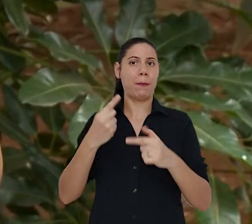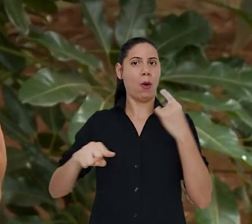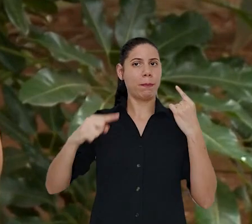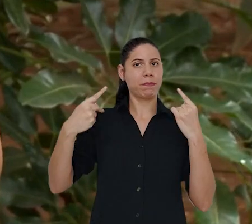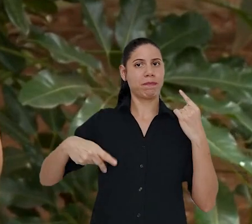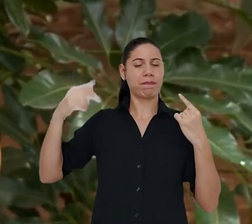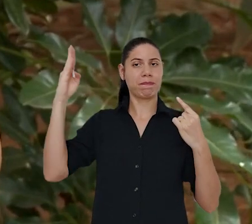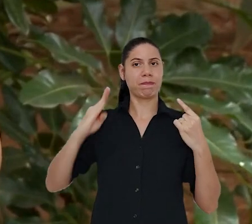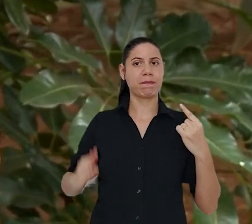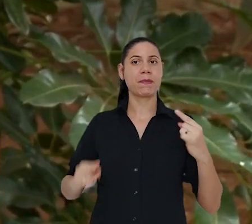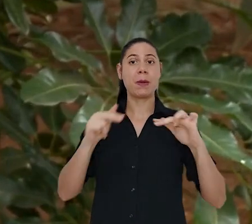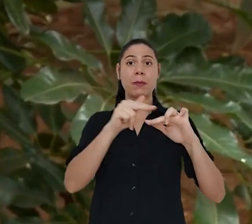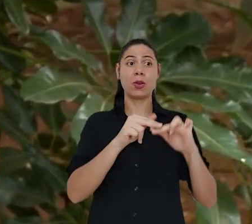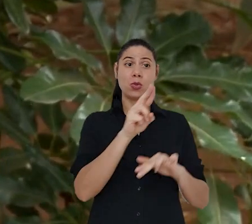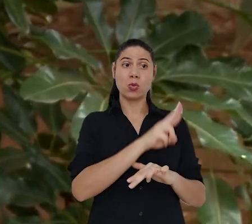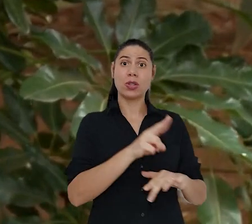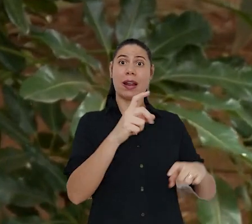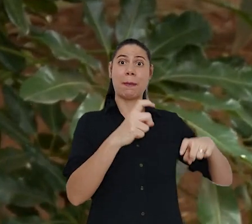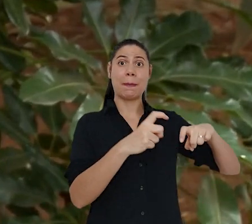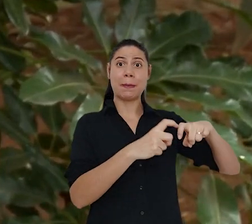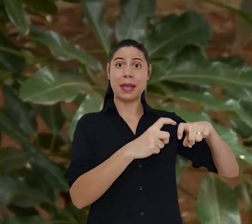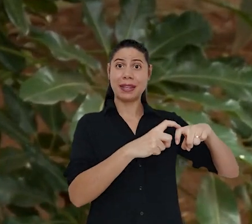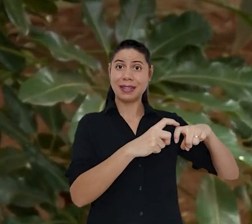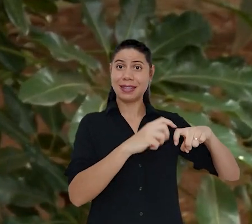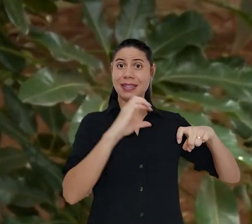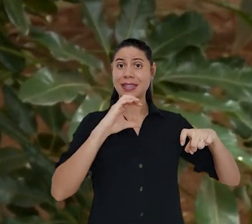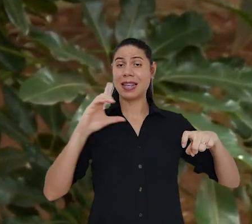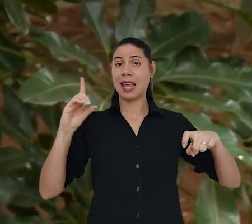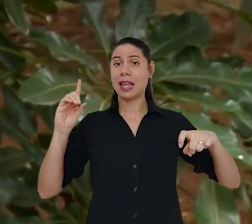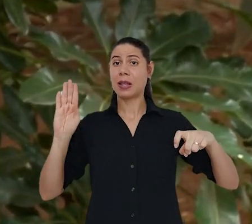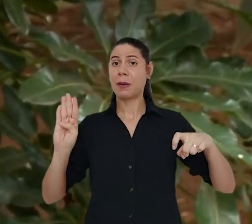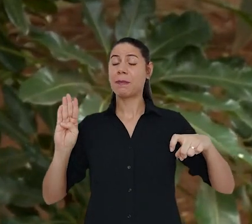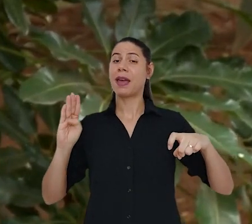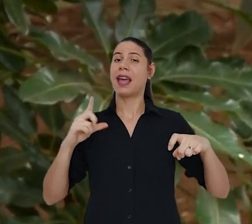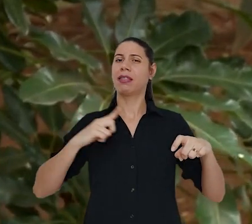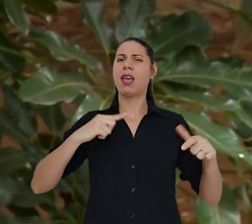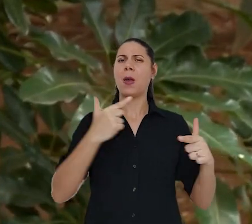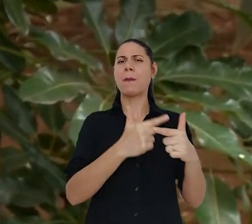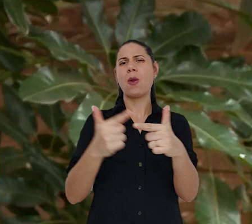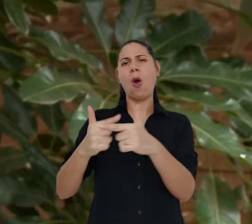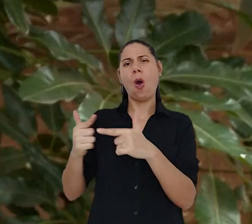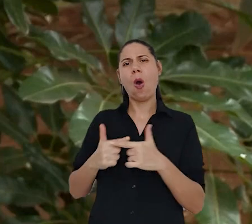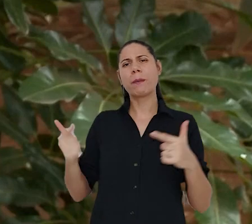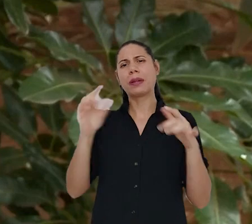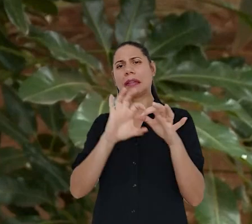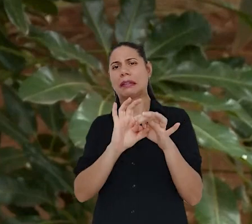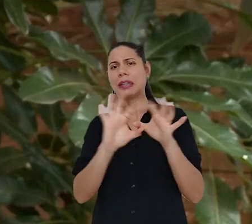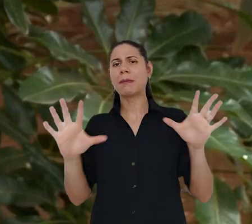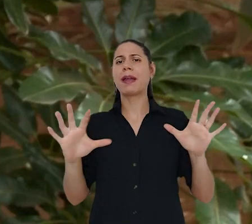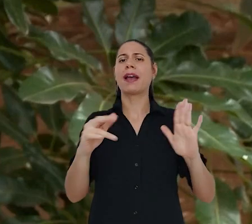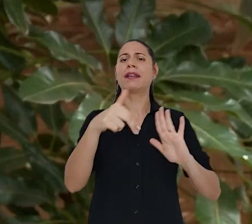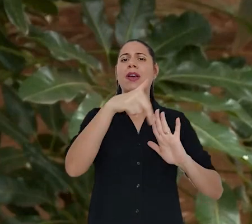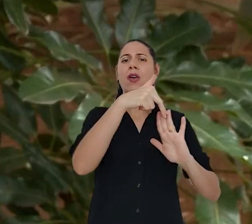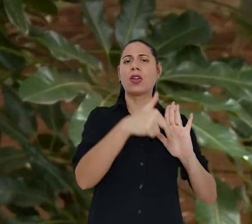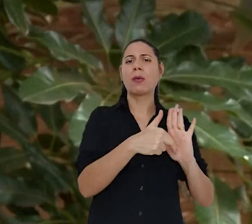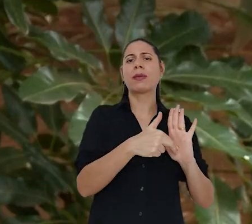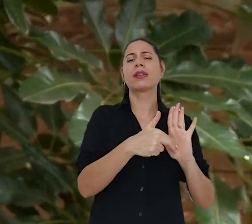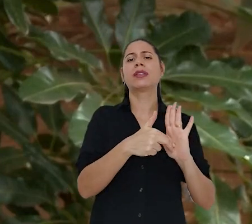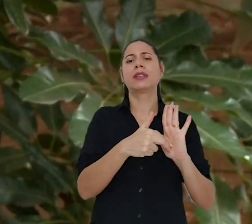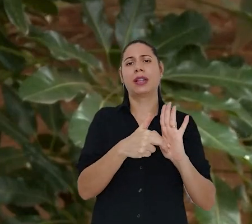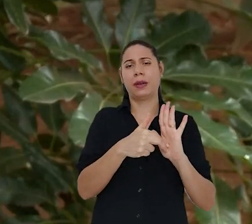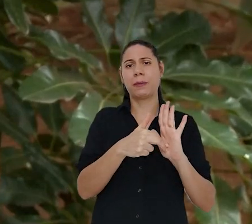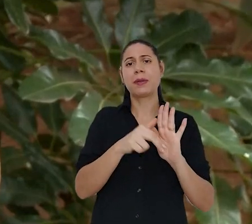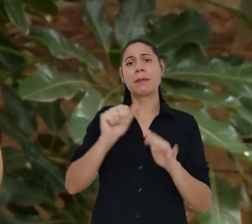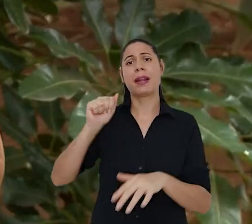uso medicinal do canabidiol ou CBD enfrenta entraves quanto à liberação e normatização pela Agência Nacional de